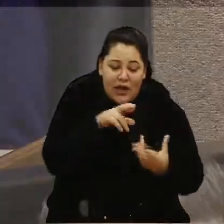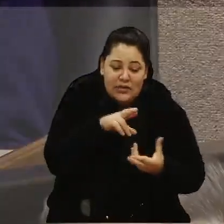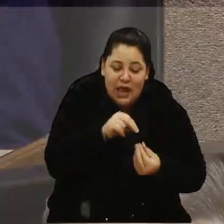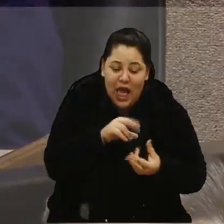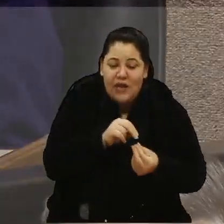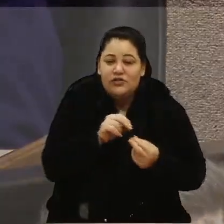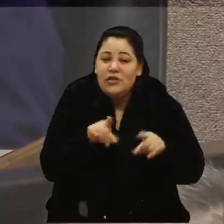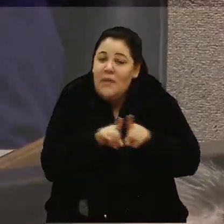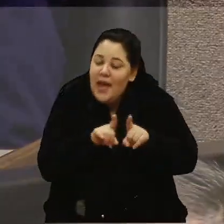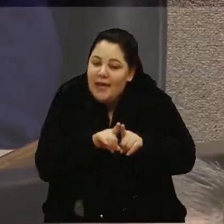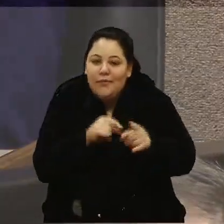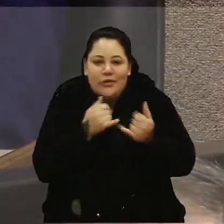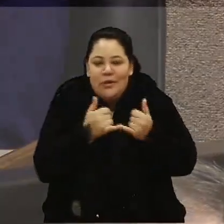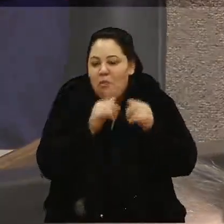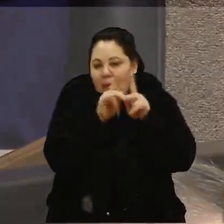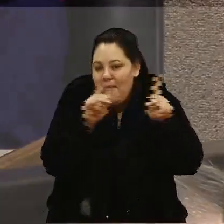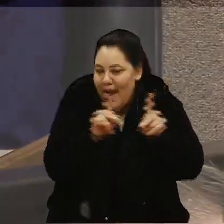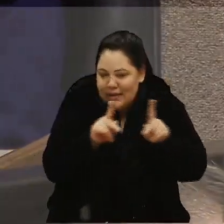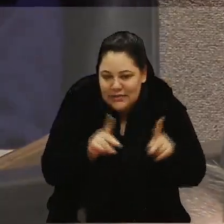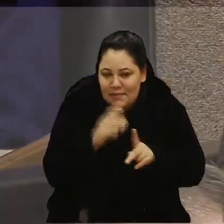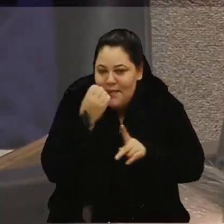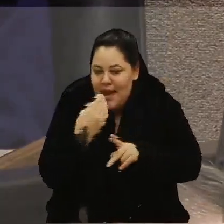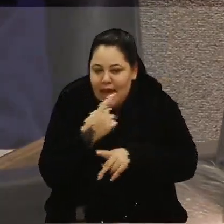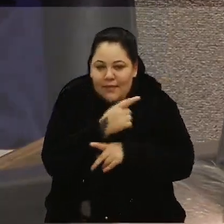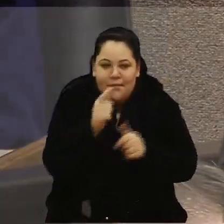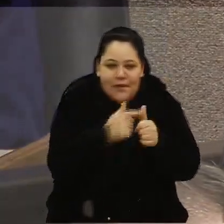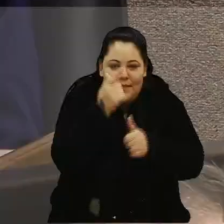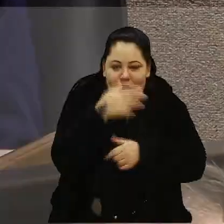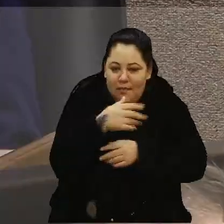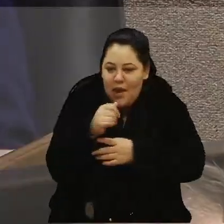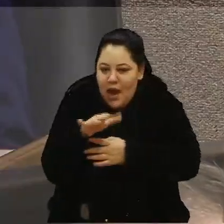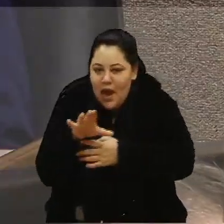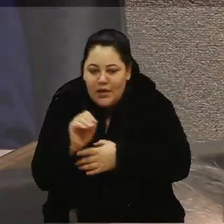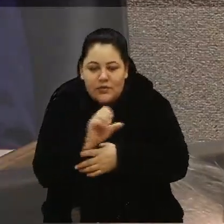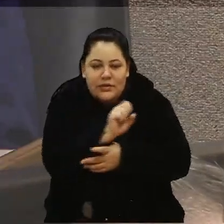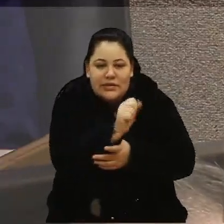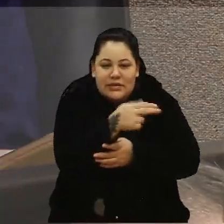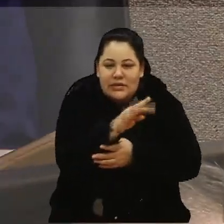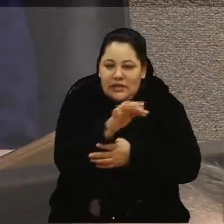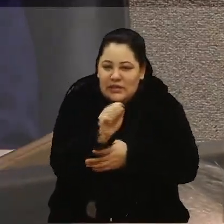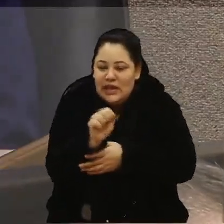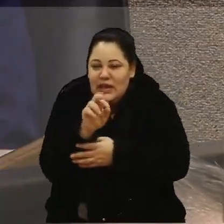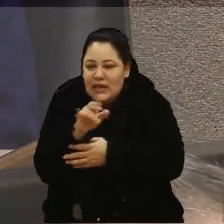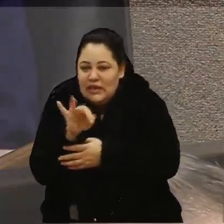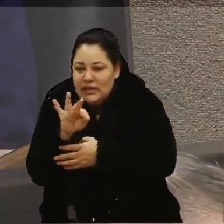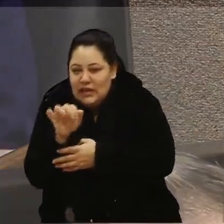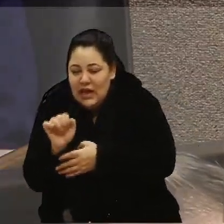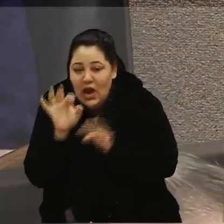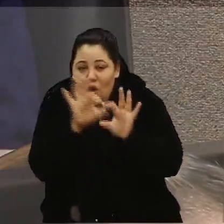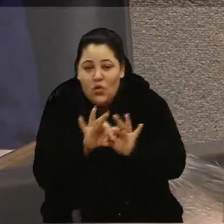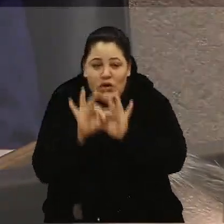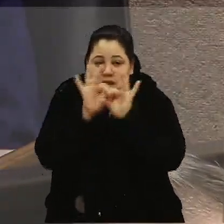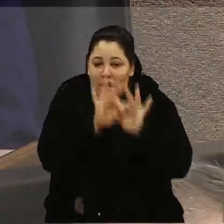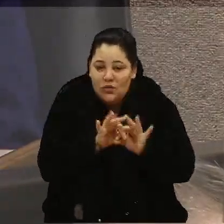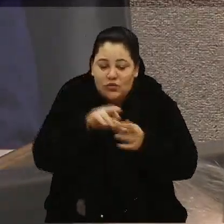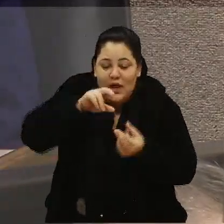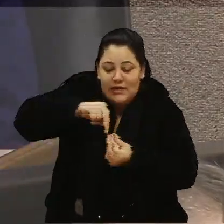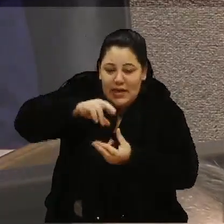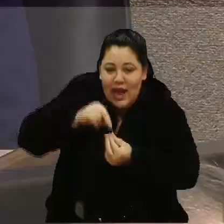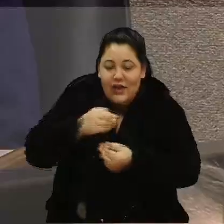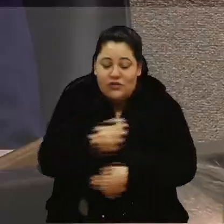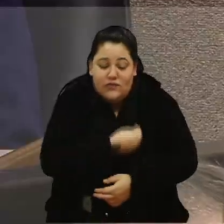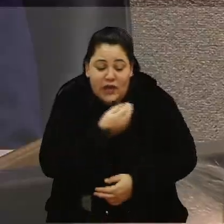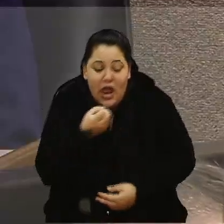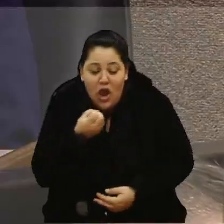que é a cooperativa, né, 1º de Maio, a Santa Rita no Serrano, a União dos Catadores e a Vida Nova,